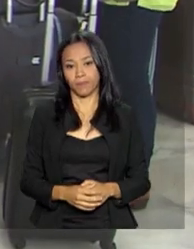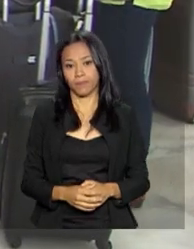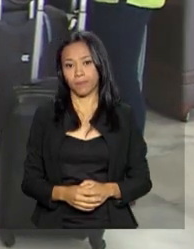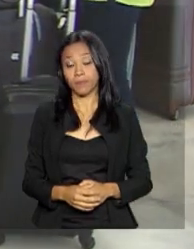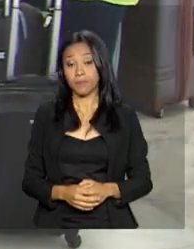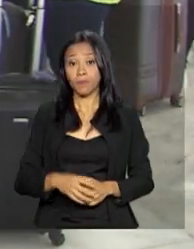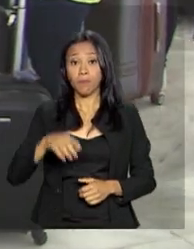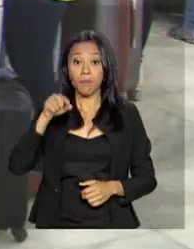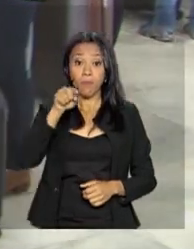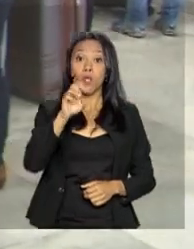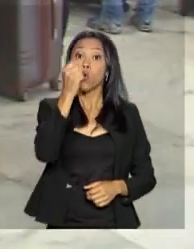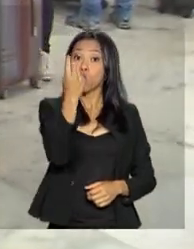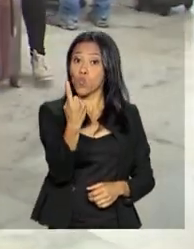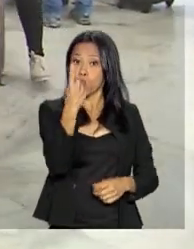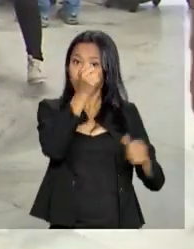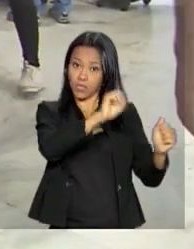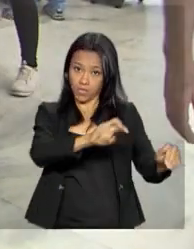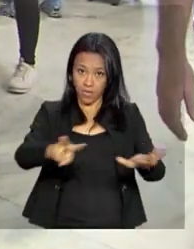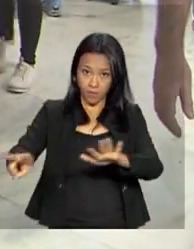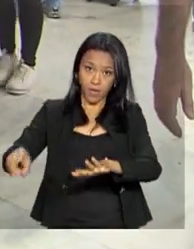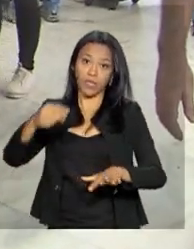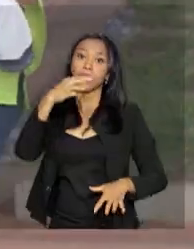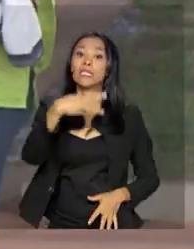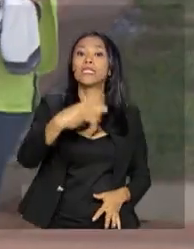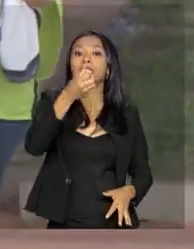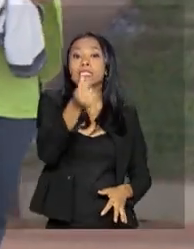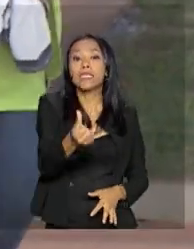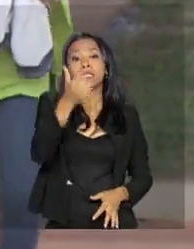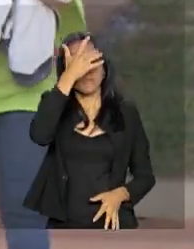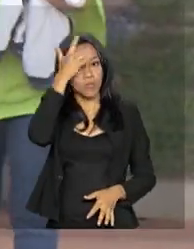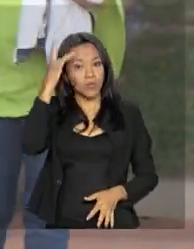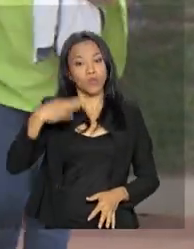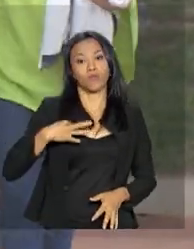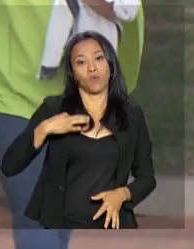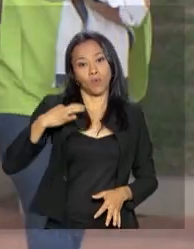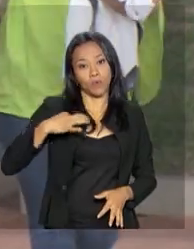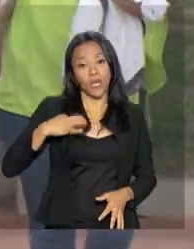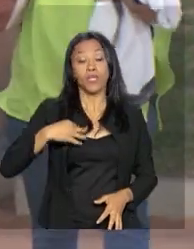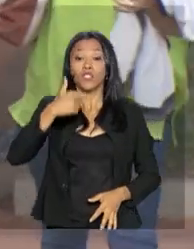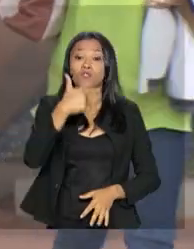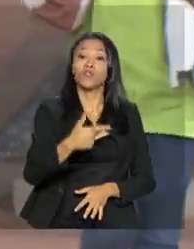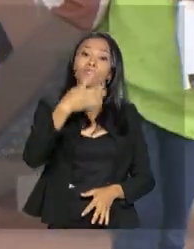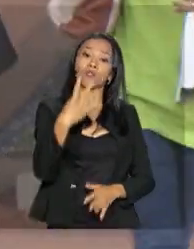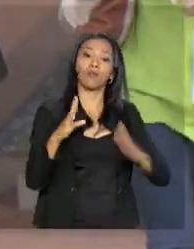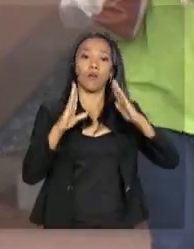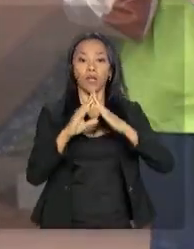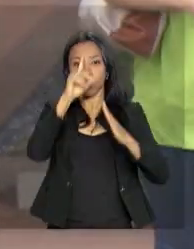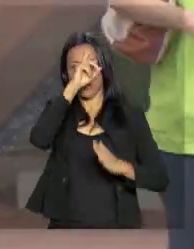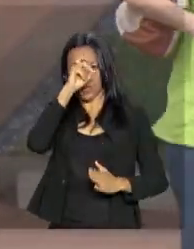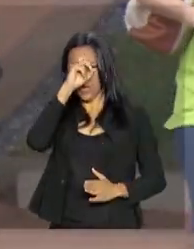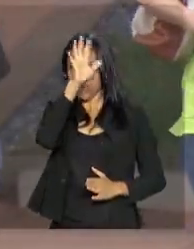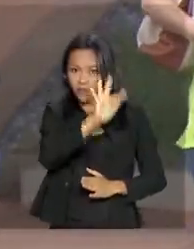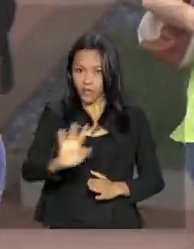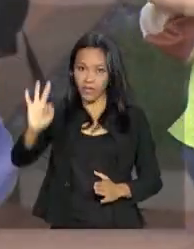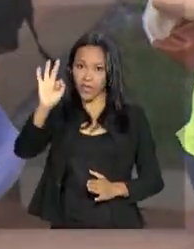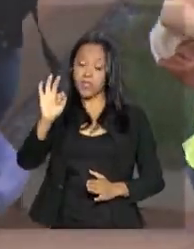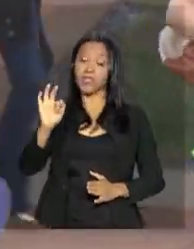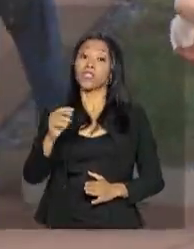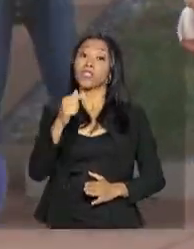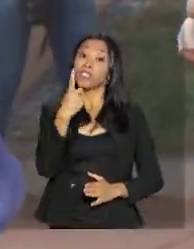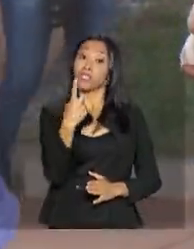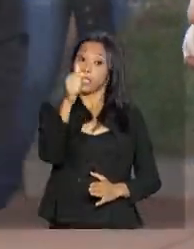durante uma semana 36 voluntários de 24 hospitais universitários federais de 17 estados